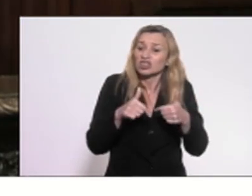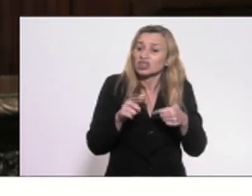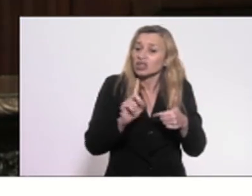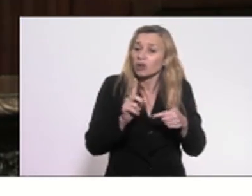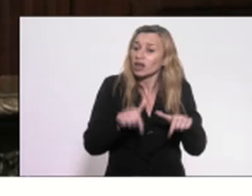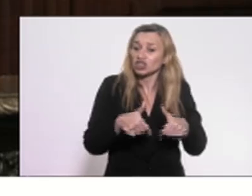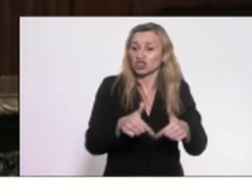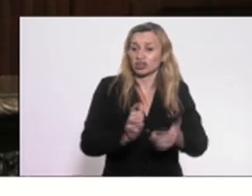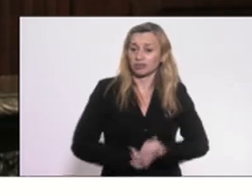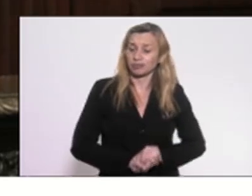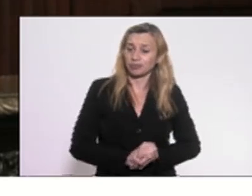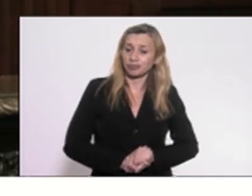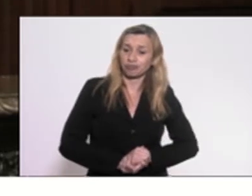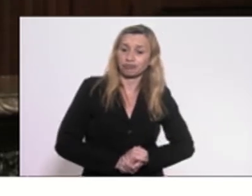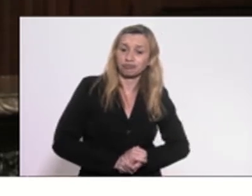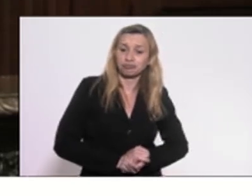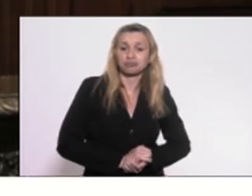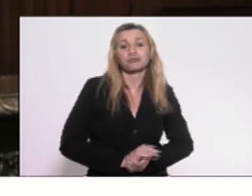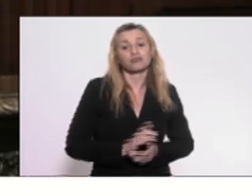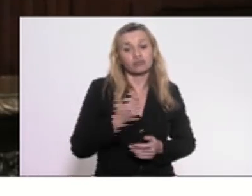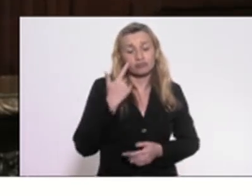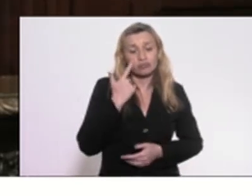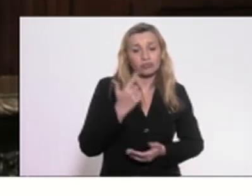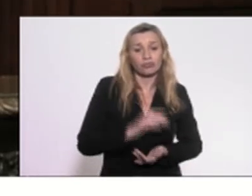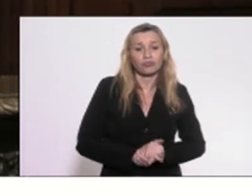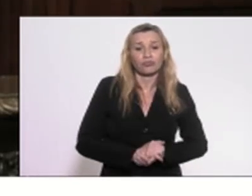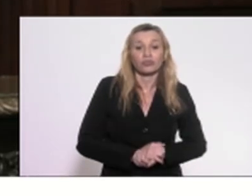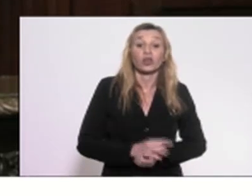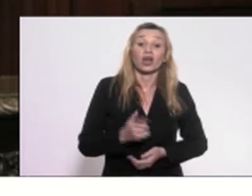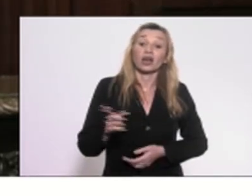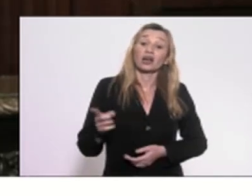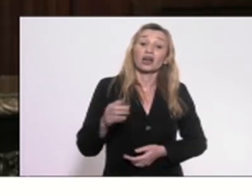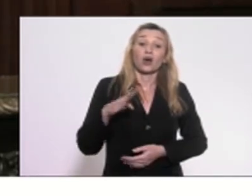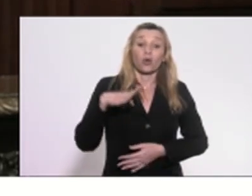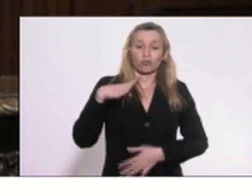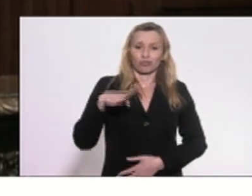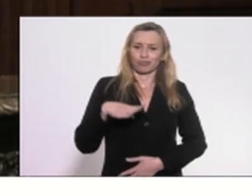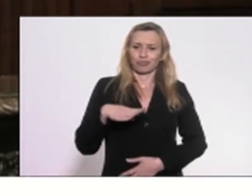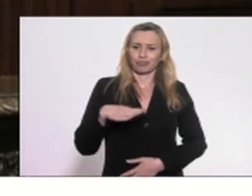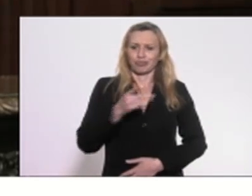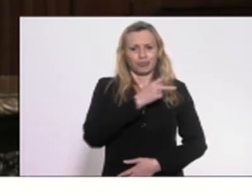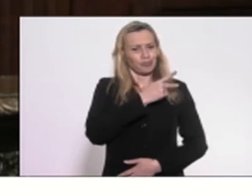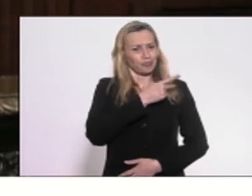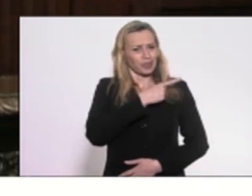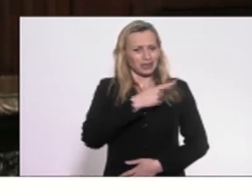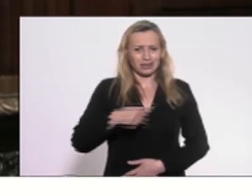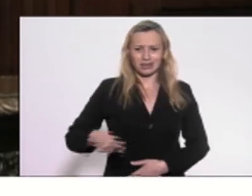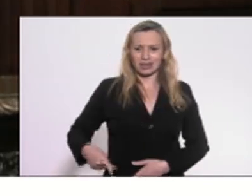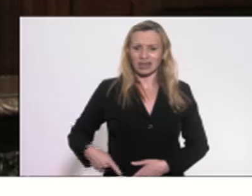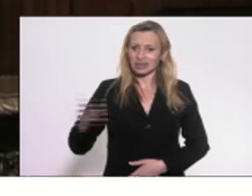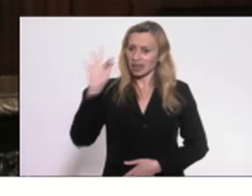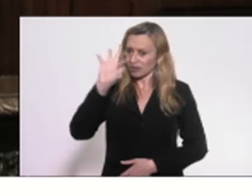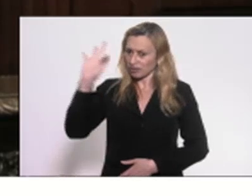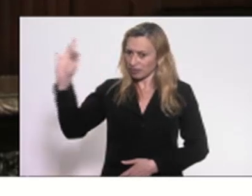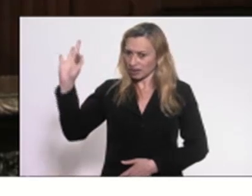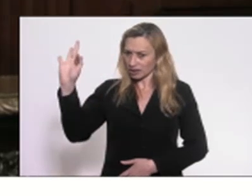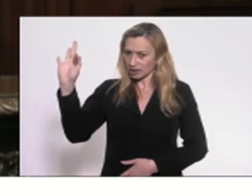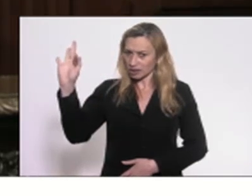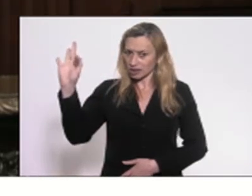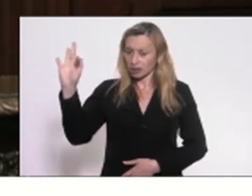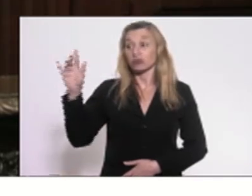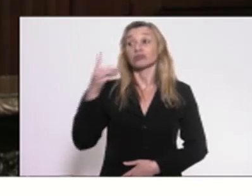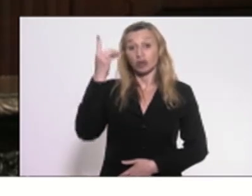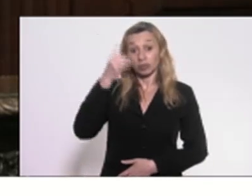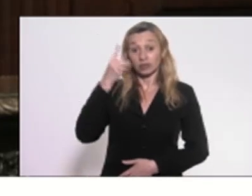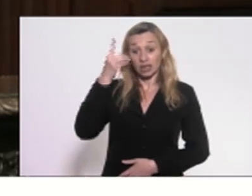sucessivas. Ora, aí vem um presidente da França, e o deputado Valdec conhece a